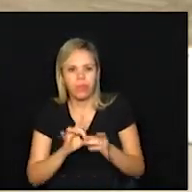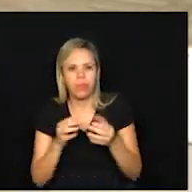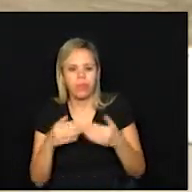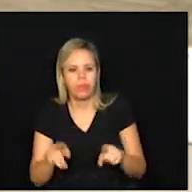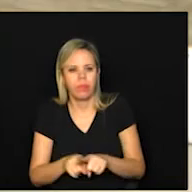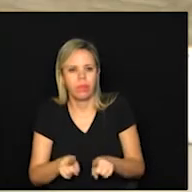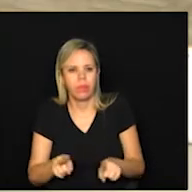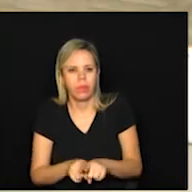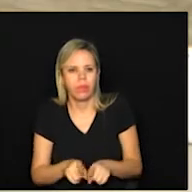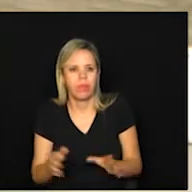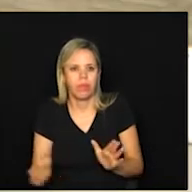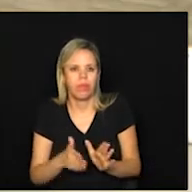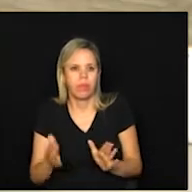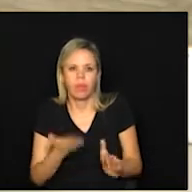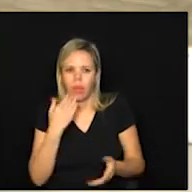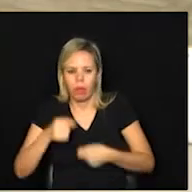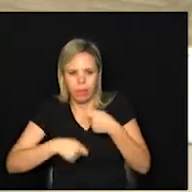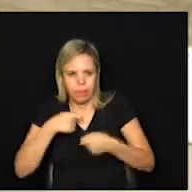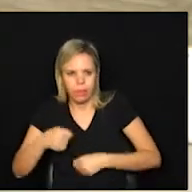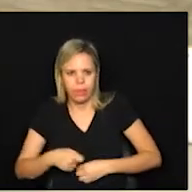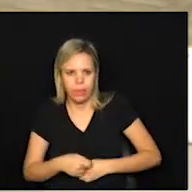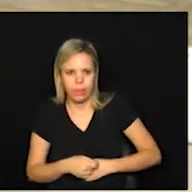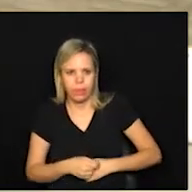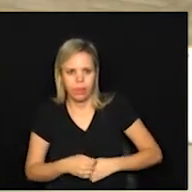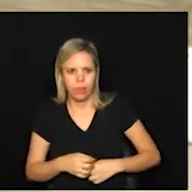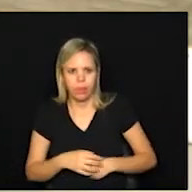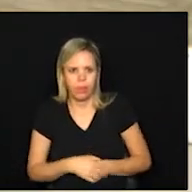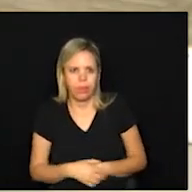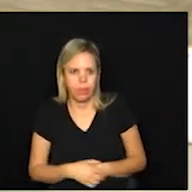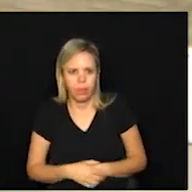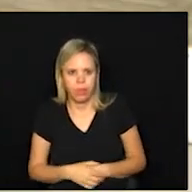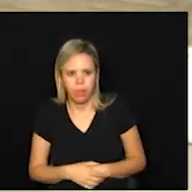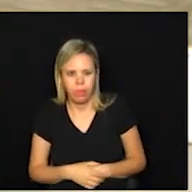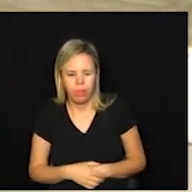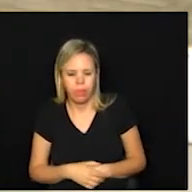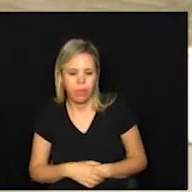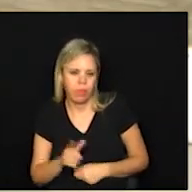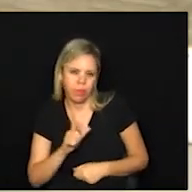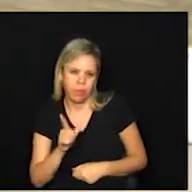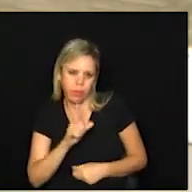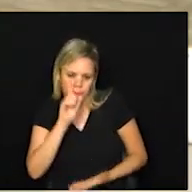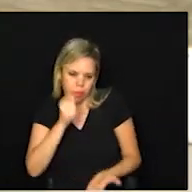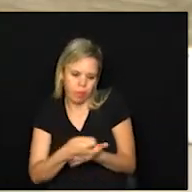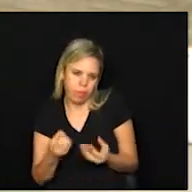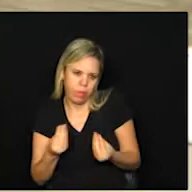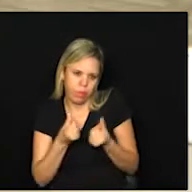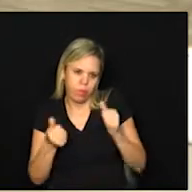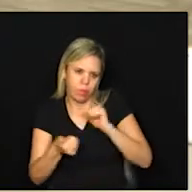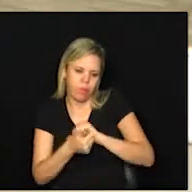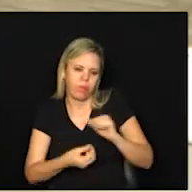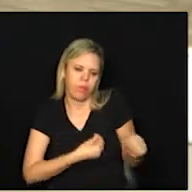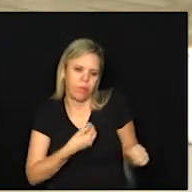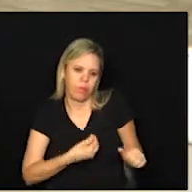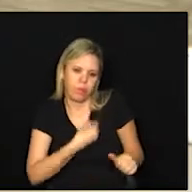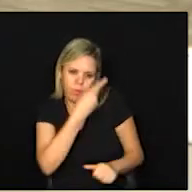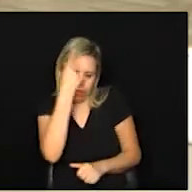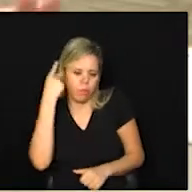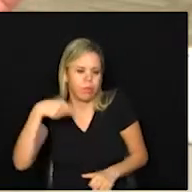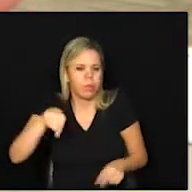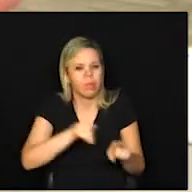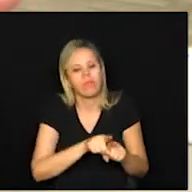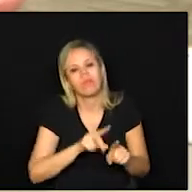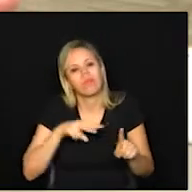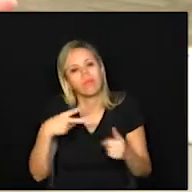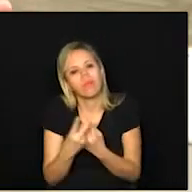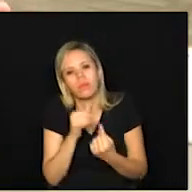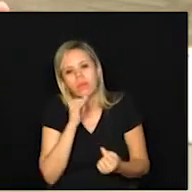permitir, inclusive, a produção de alimentos e, obviamente, garantir qualidade de vida para as pessoas, além do